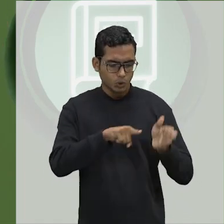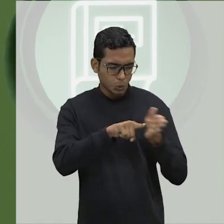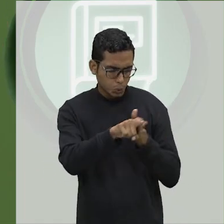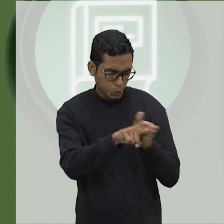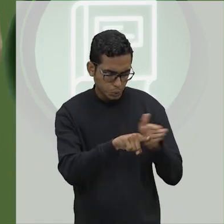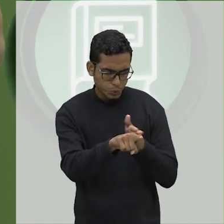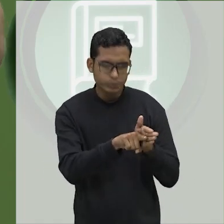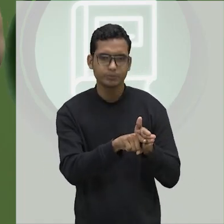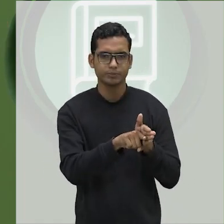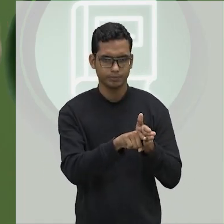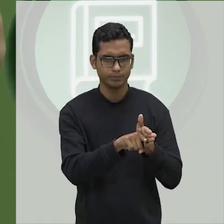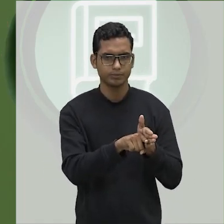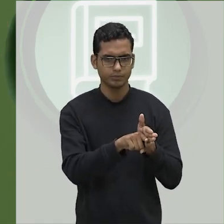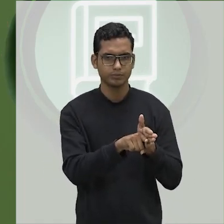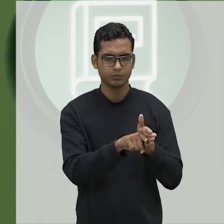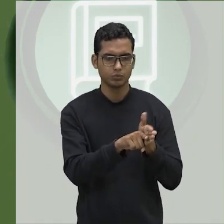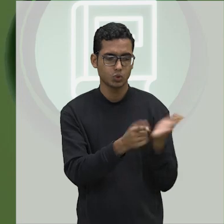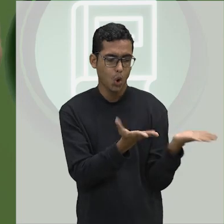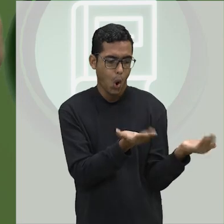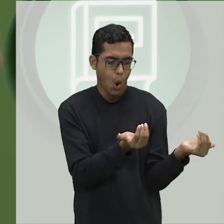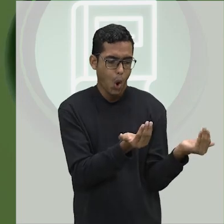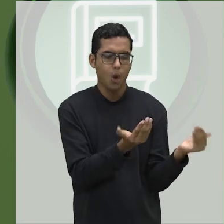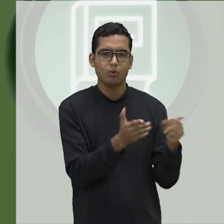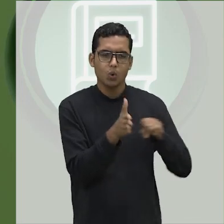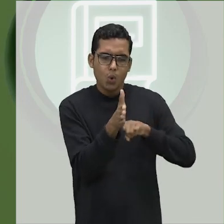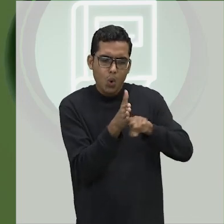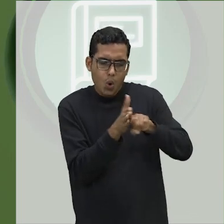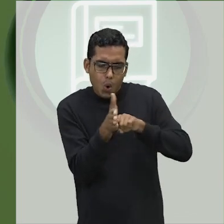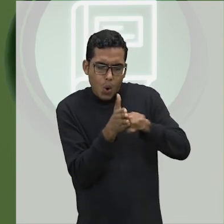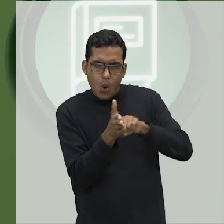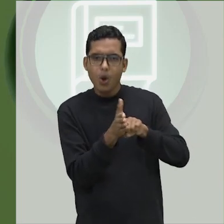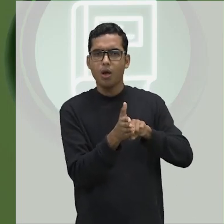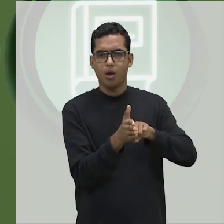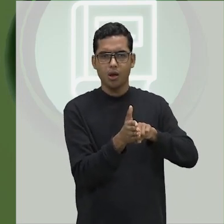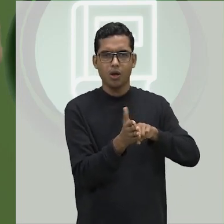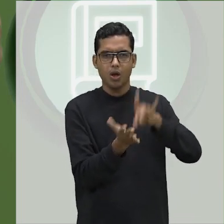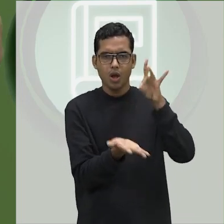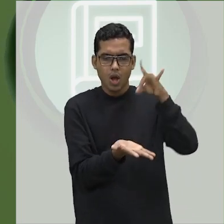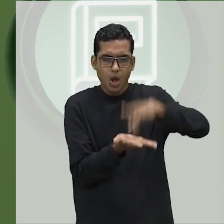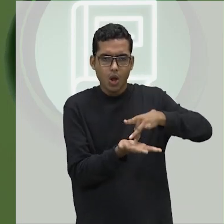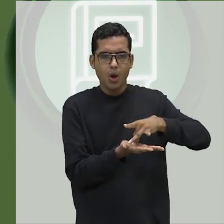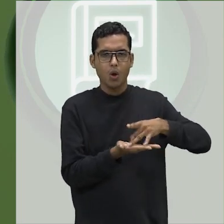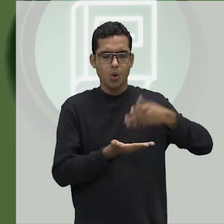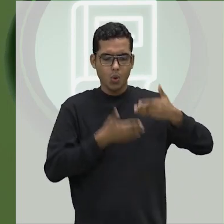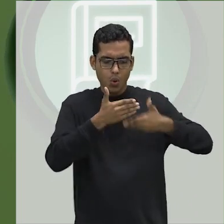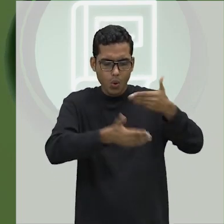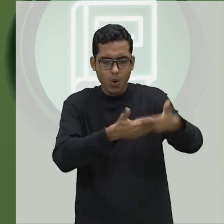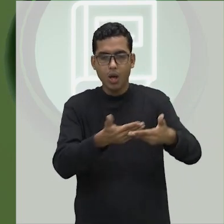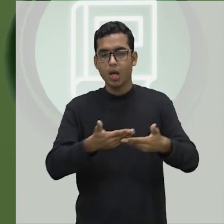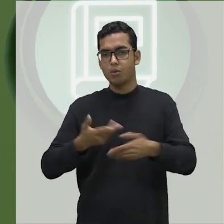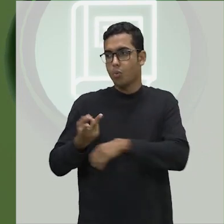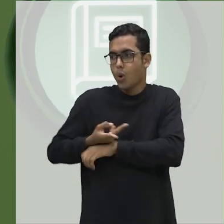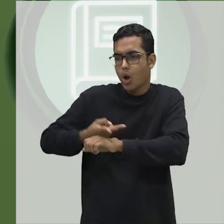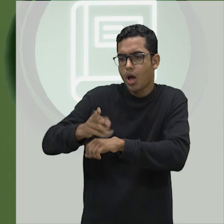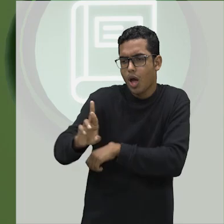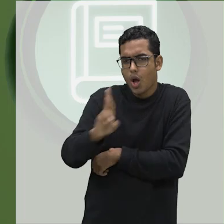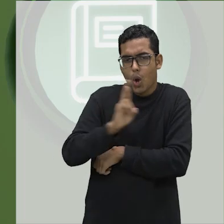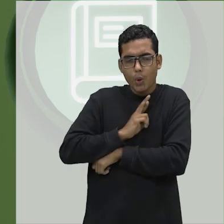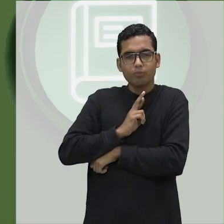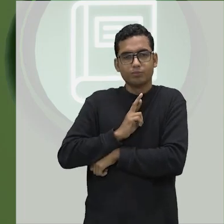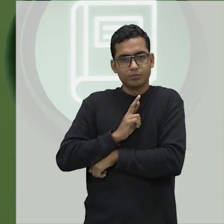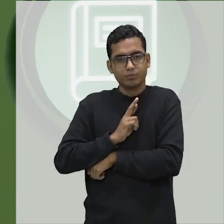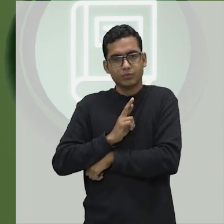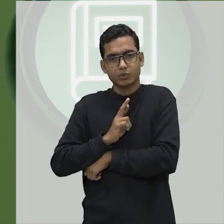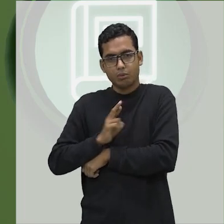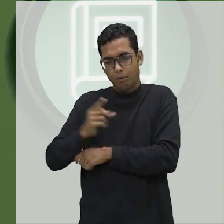pesquisados, os nossos jovens pesquisadores e os pesquisadores continuam aí atrás de respostas não só para esses